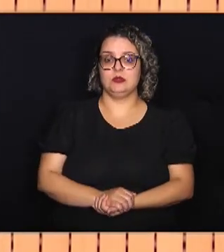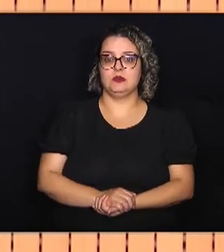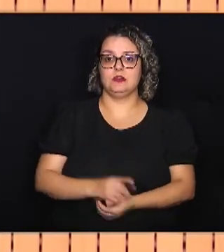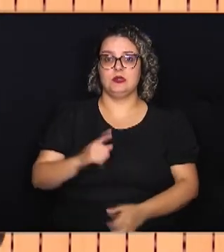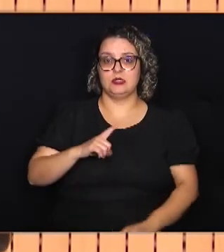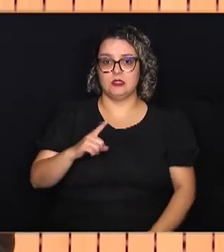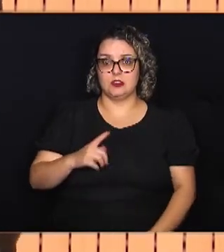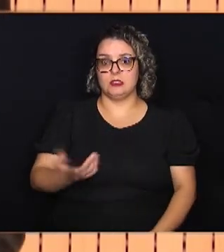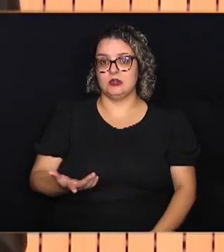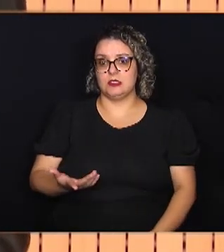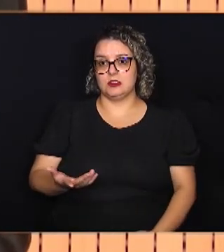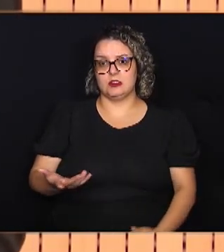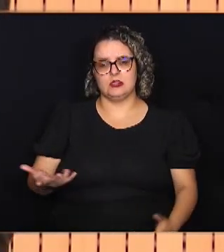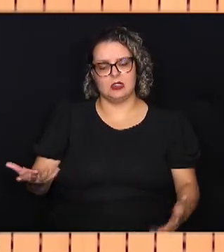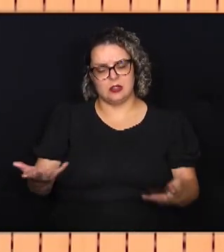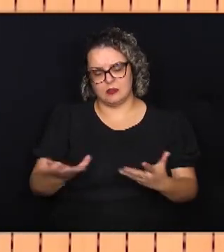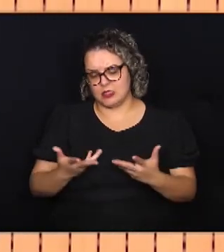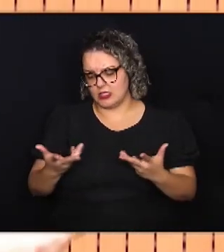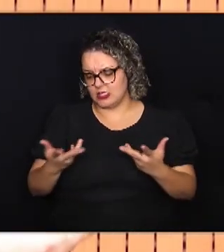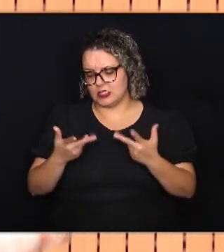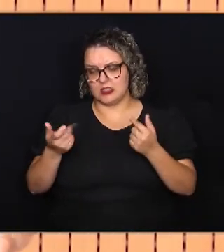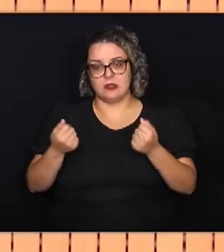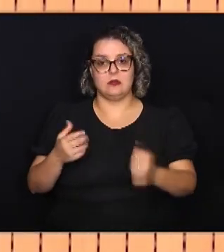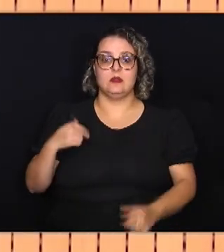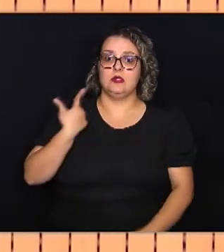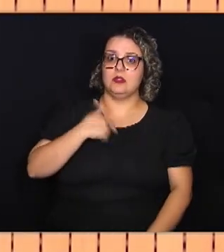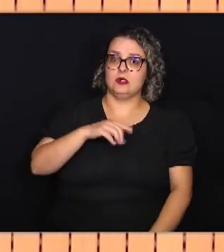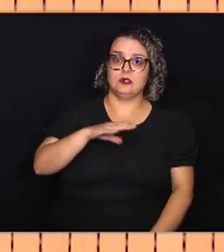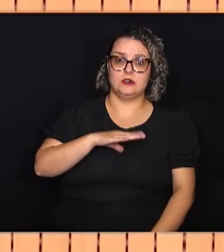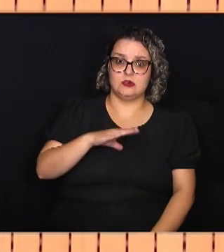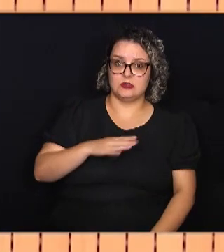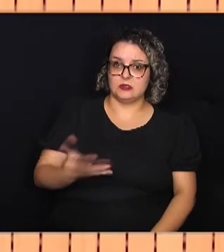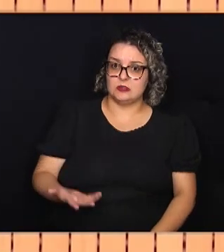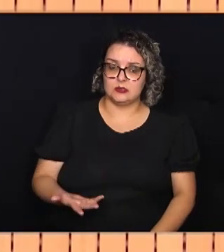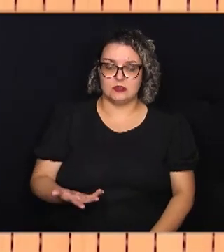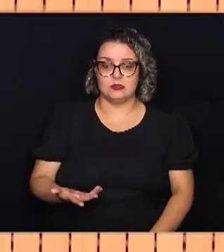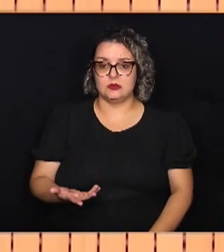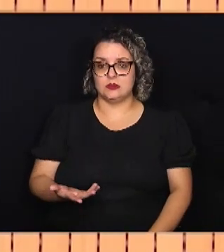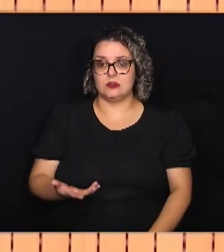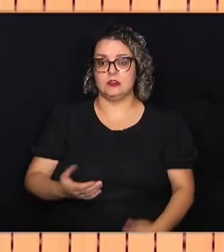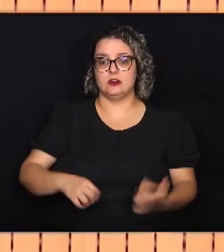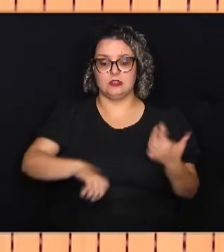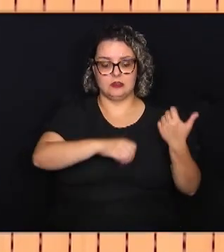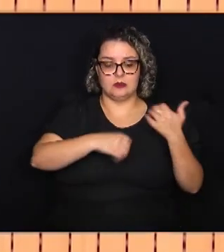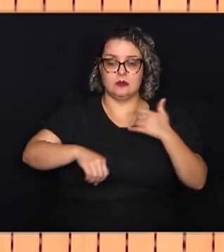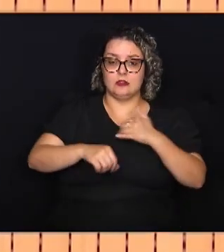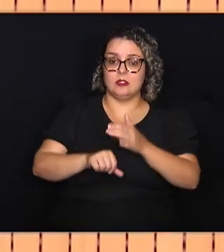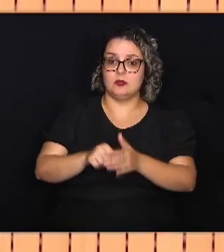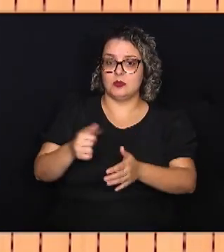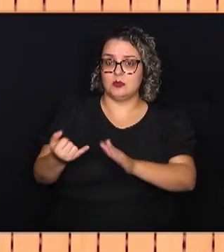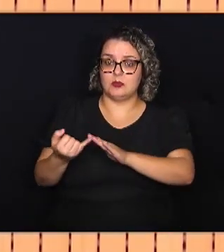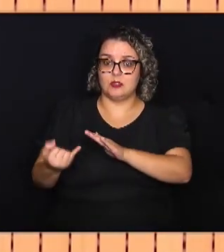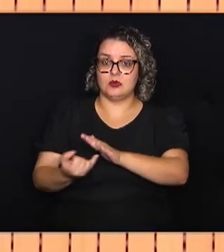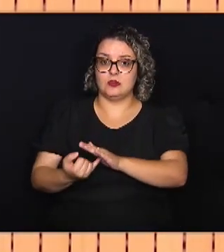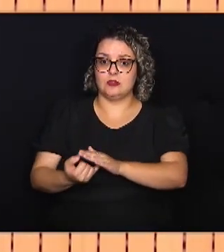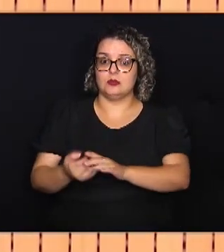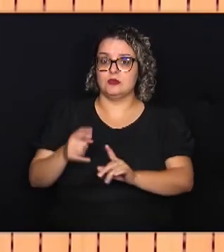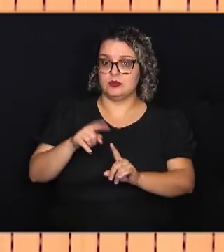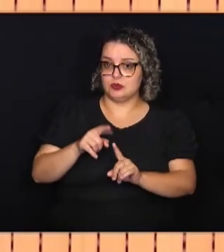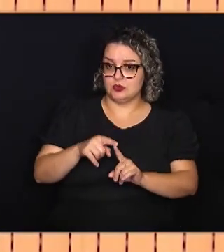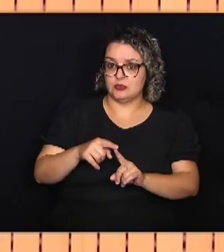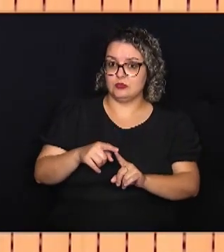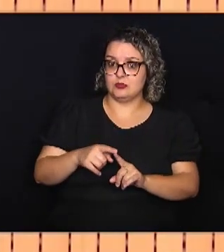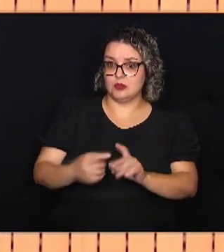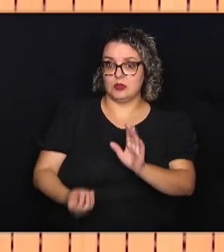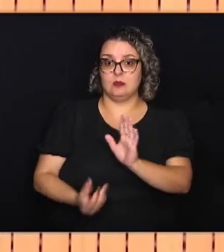prestígio excepcional à nossa cidade. A Orquestra Sinfônica foi a primeira instituição do gênero a surgir